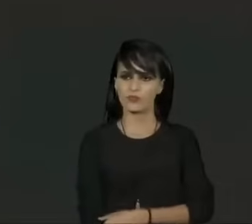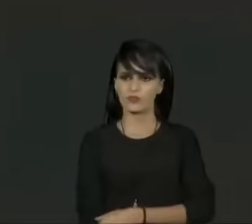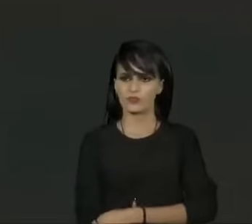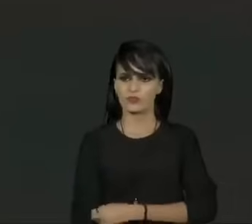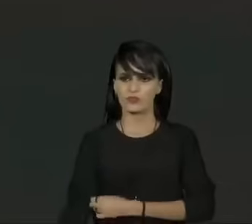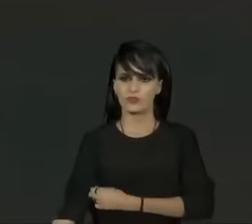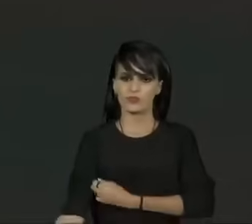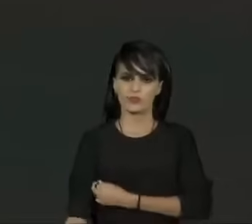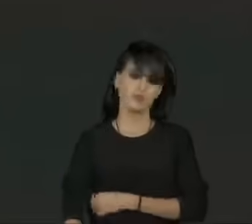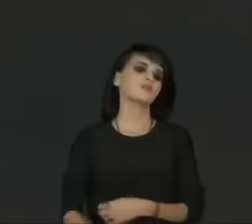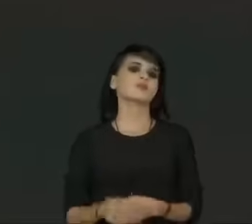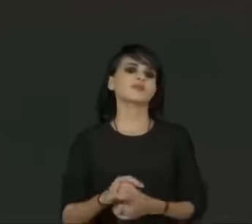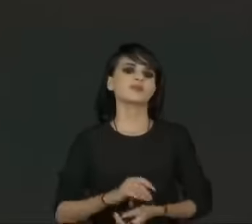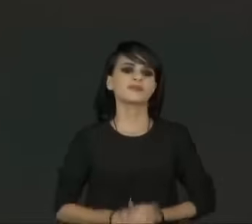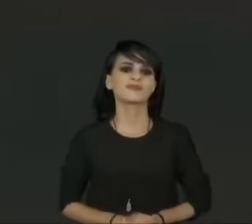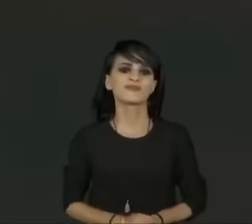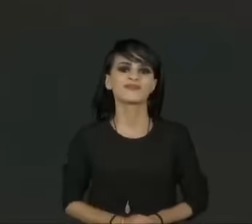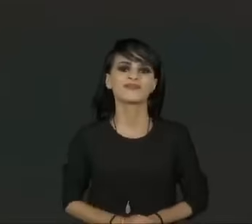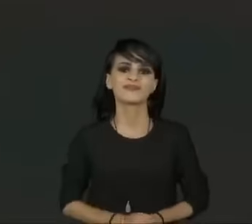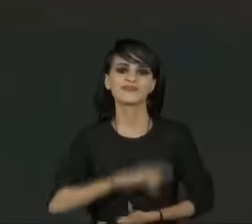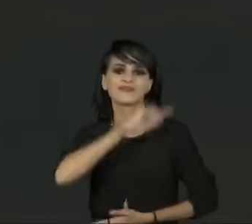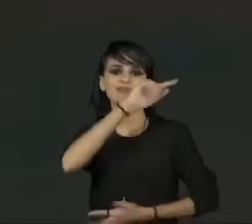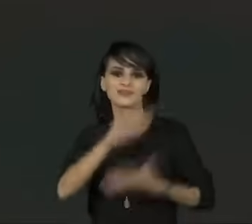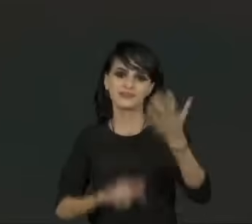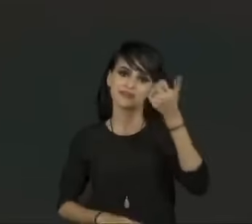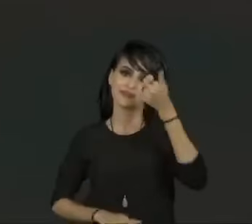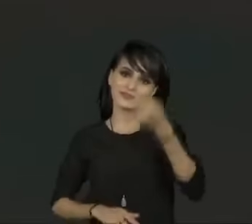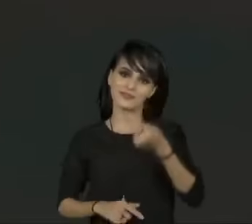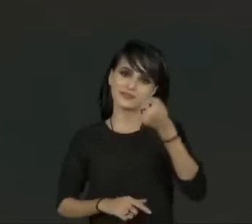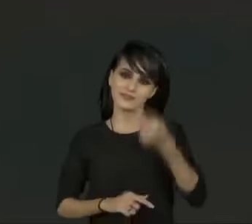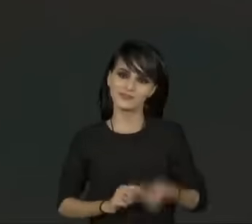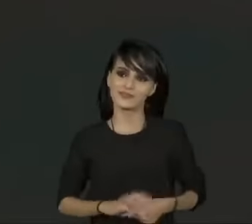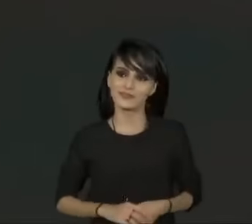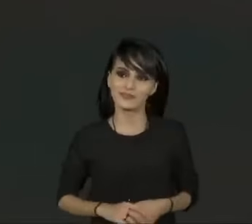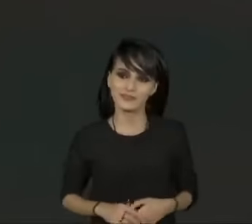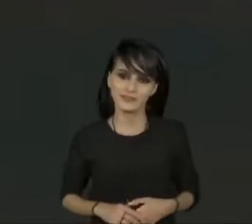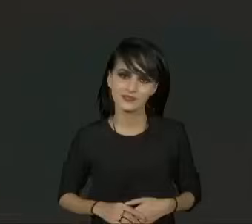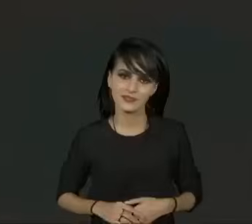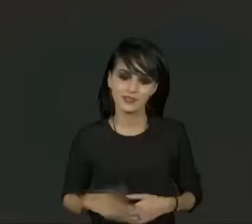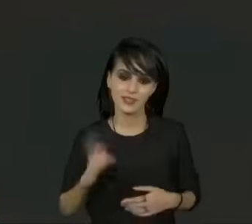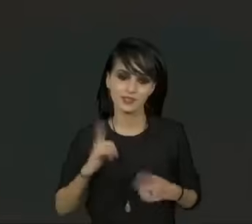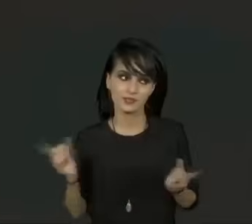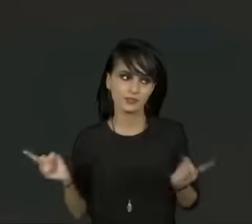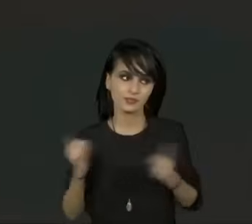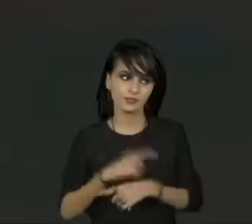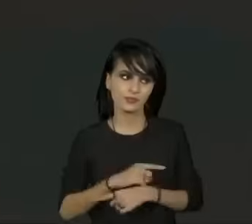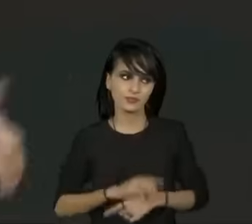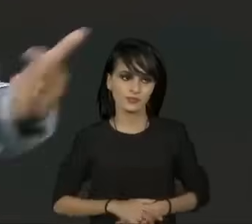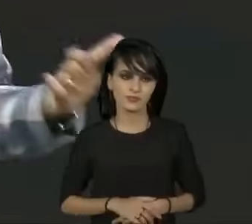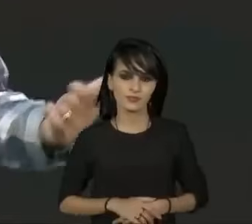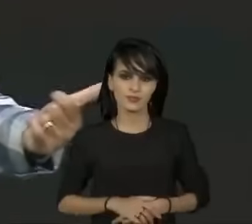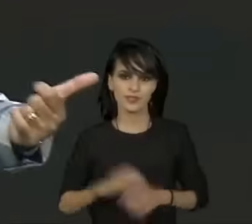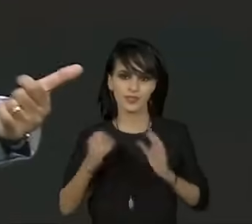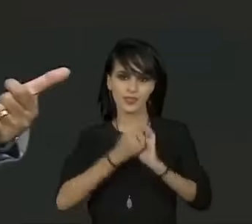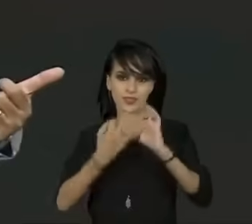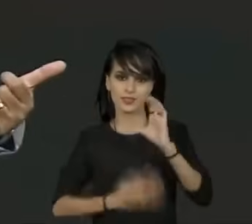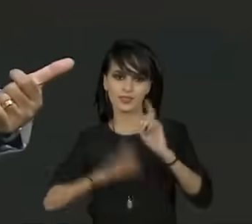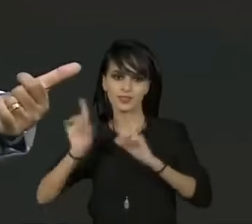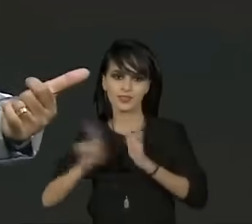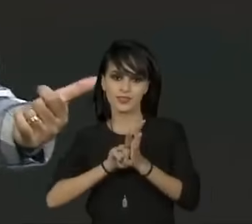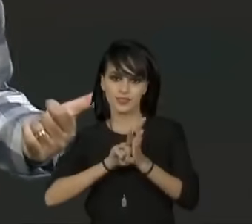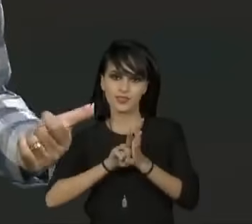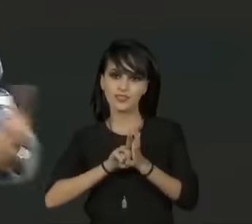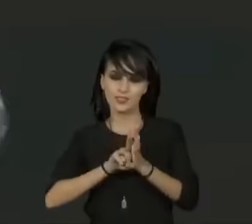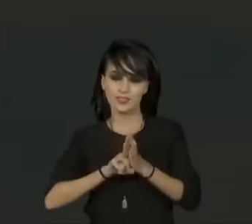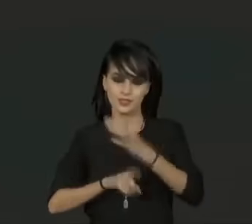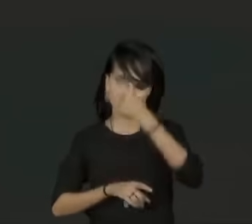visão Alelu e em sétimo lugar para ter um contraditório com a característica negativa da pessoa